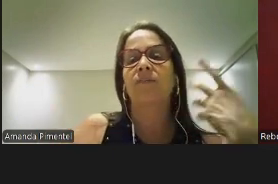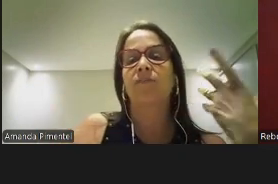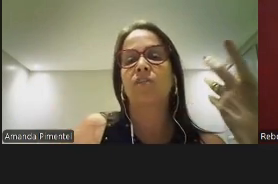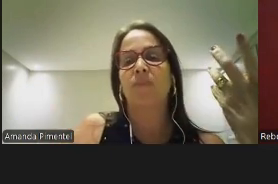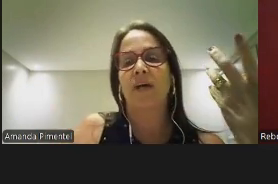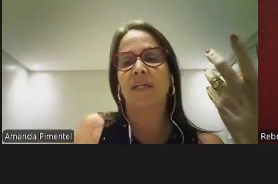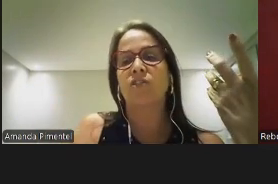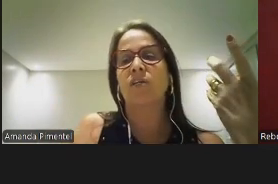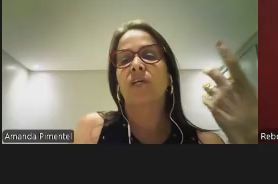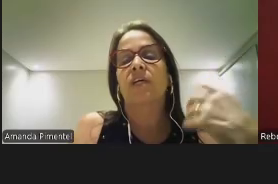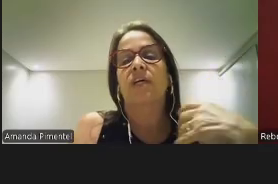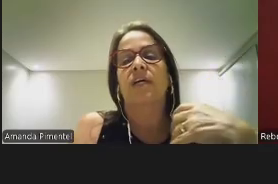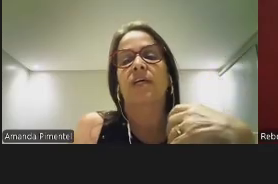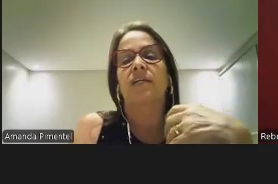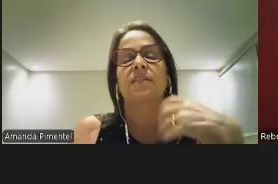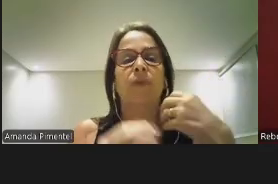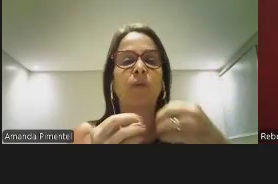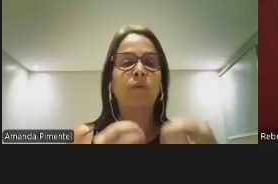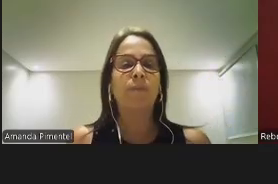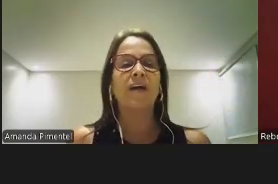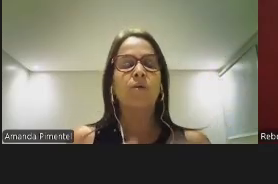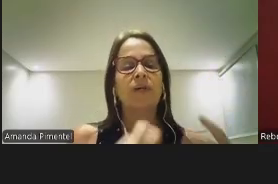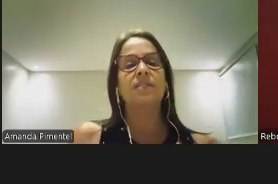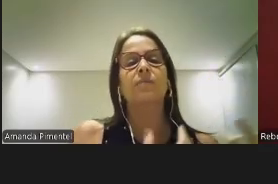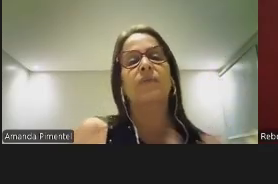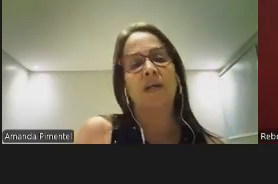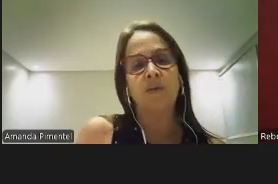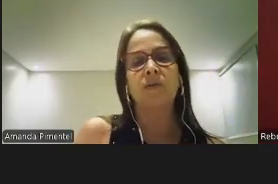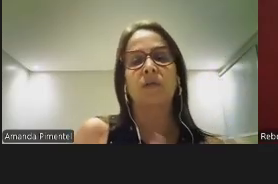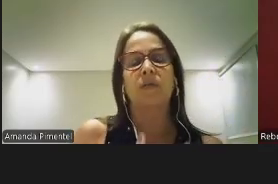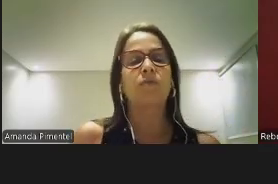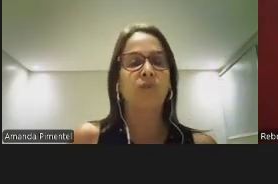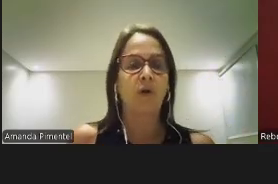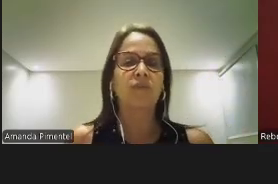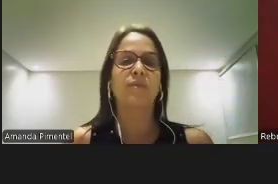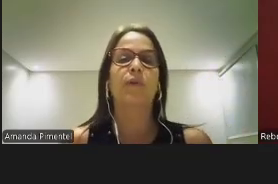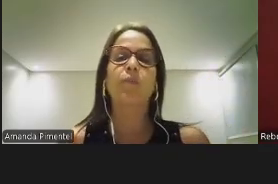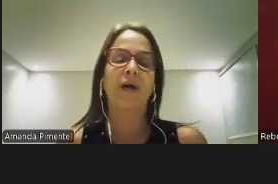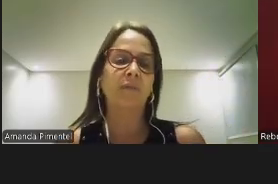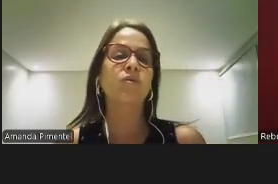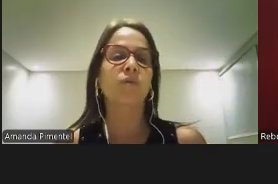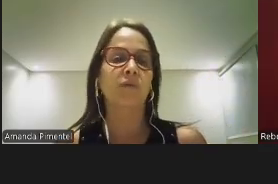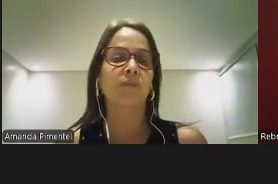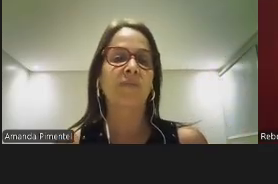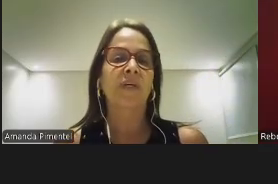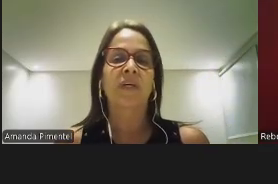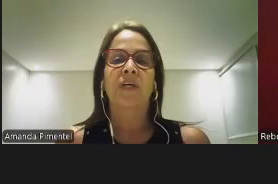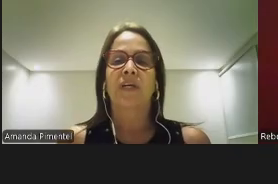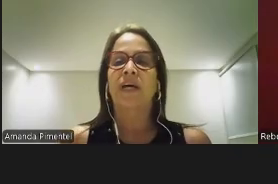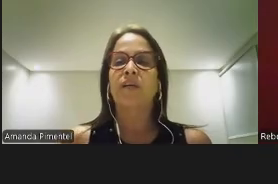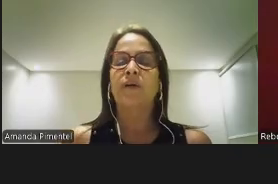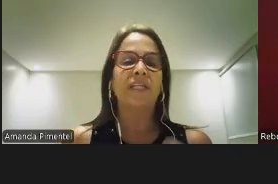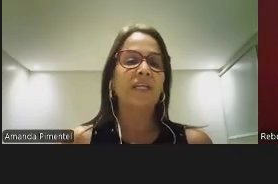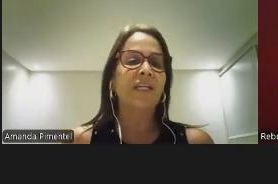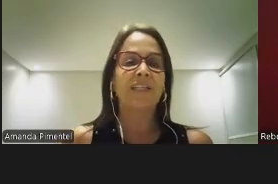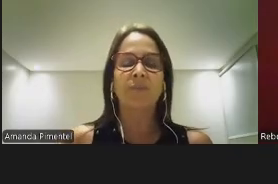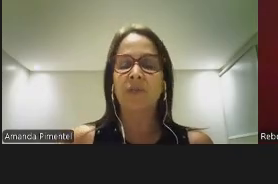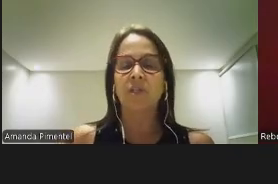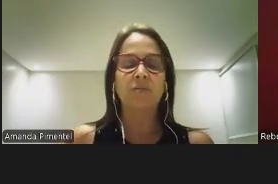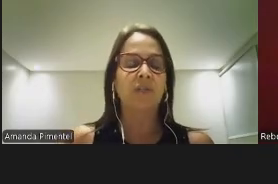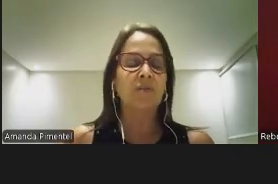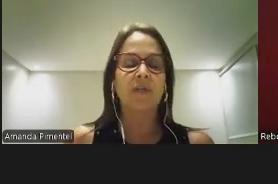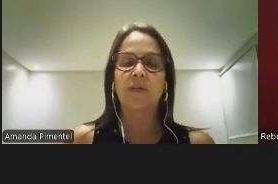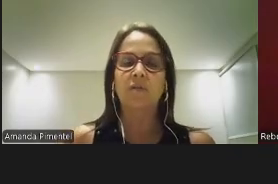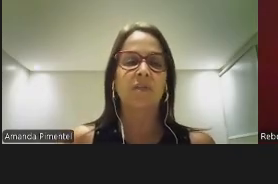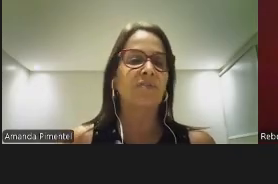né? E cada vez mais se preocupar com esse macro envolve se preocupar com o sono. E aí eu era indignada